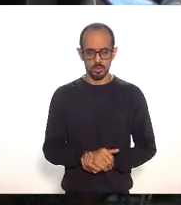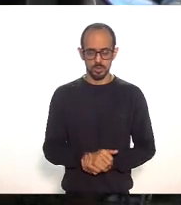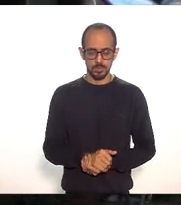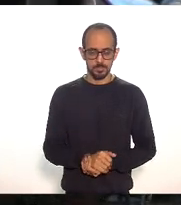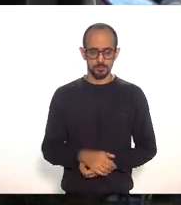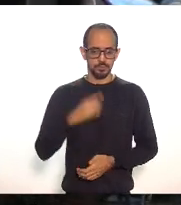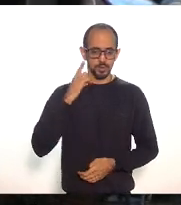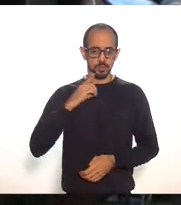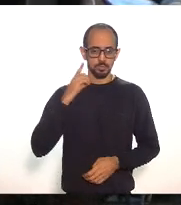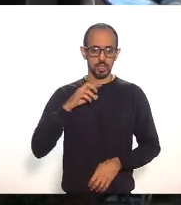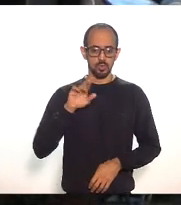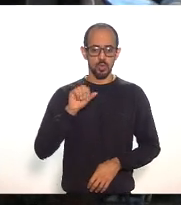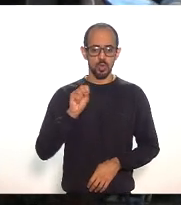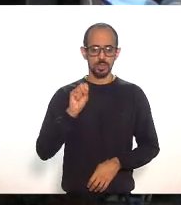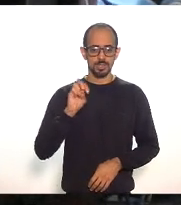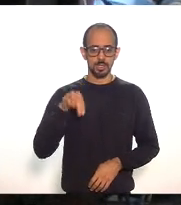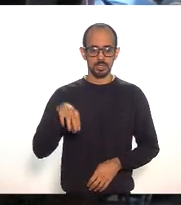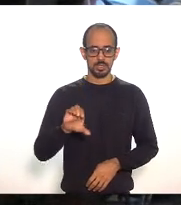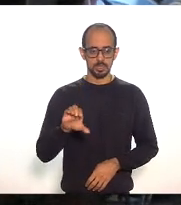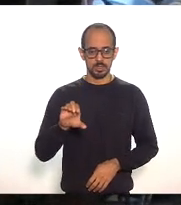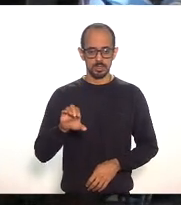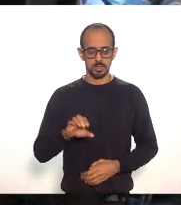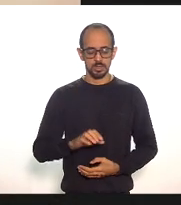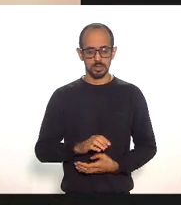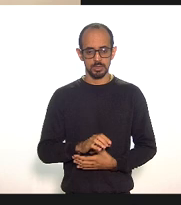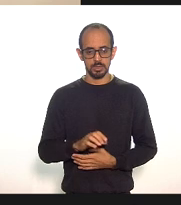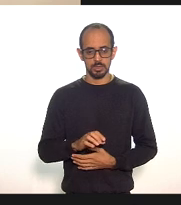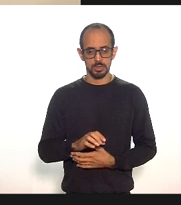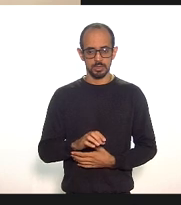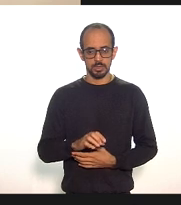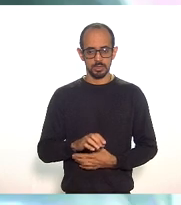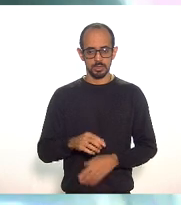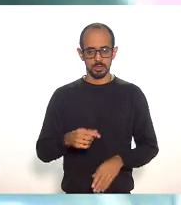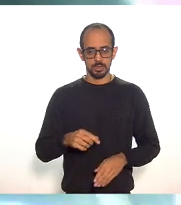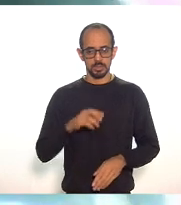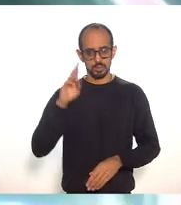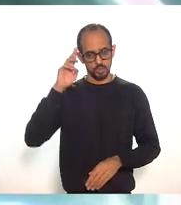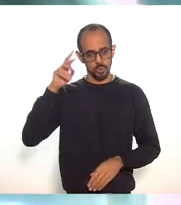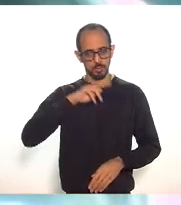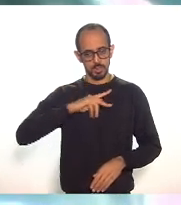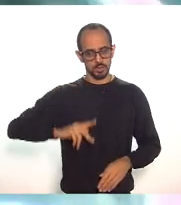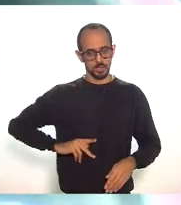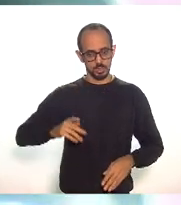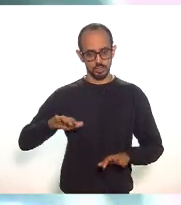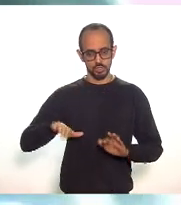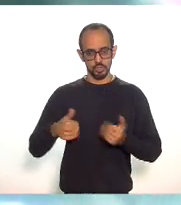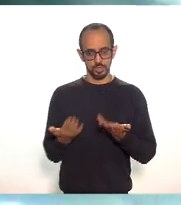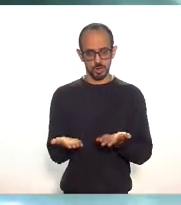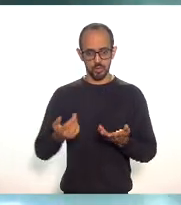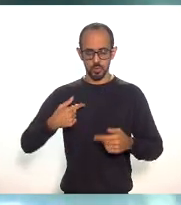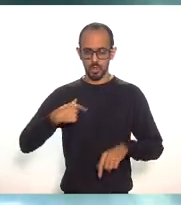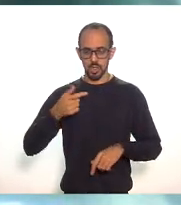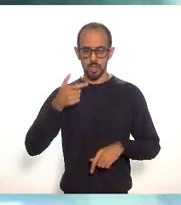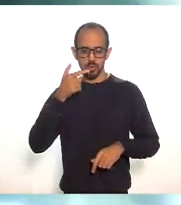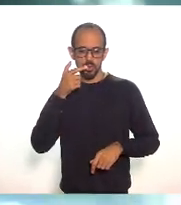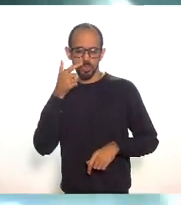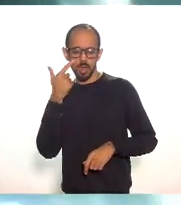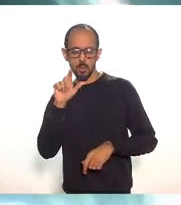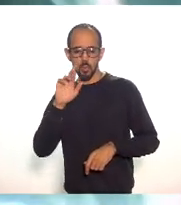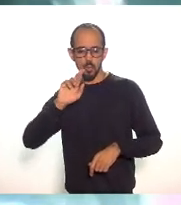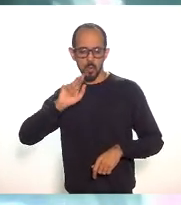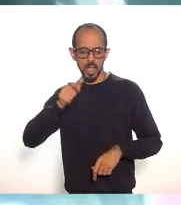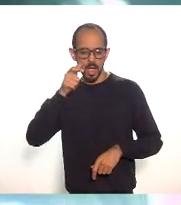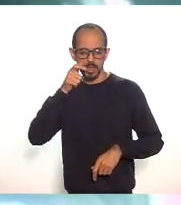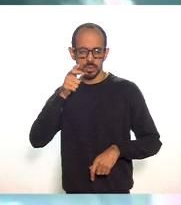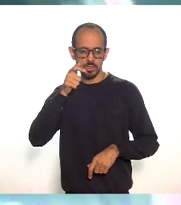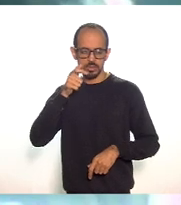Deputada Rosane Félix. Senhor presidente, embora não seja a intenção do autor,